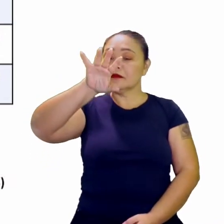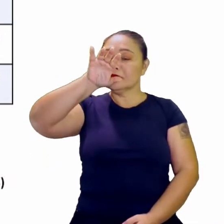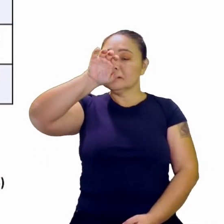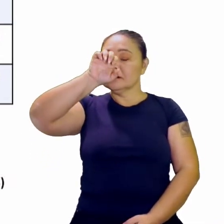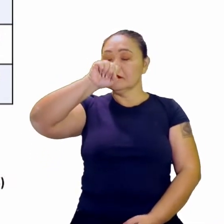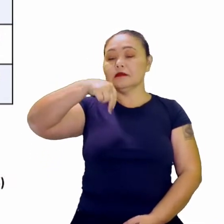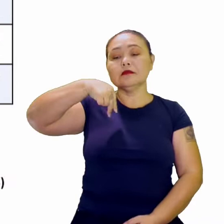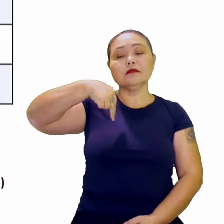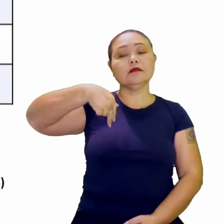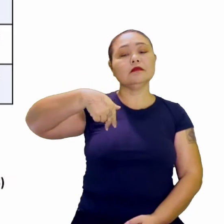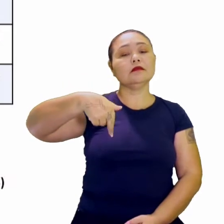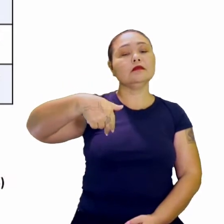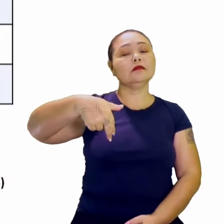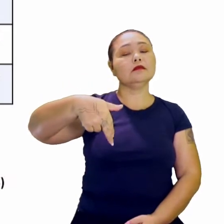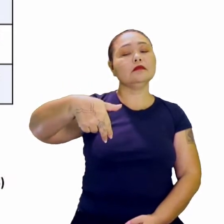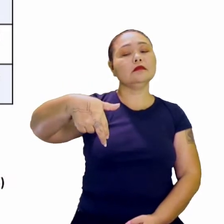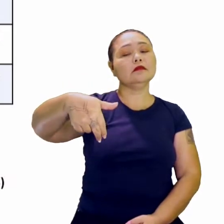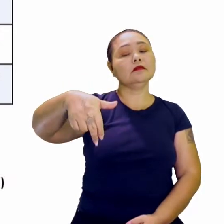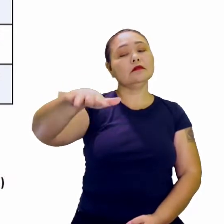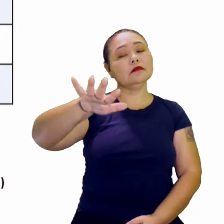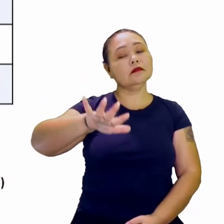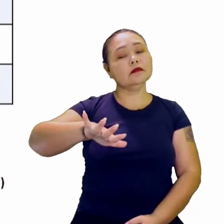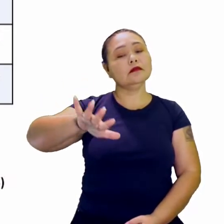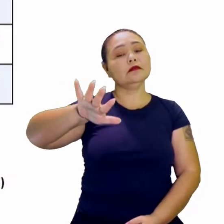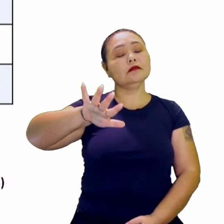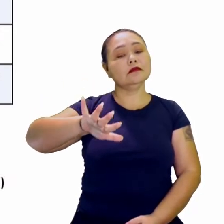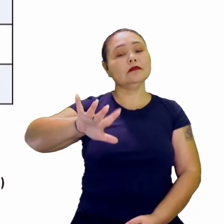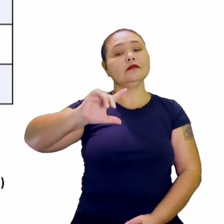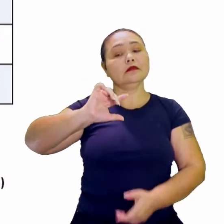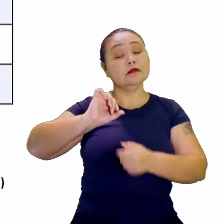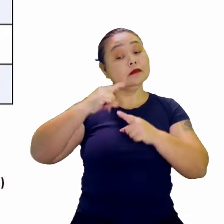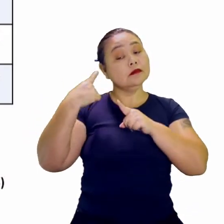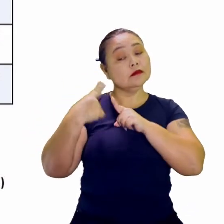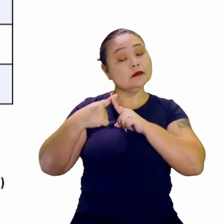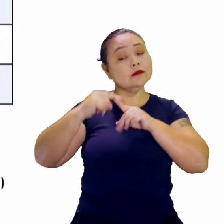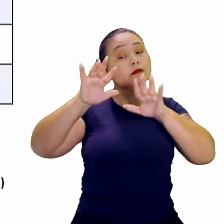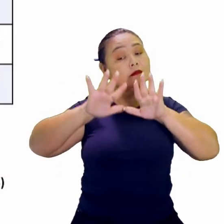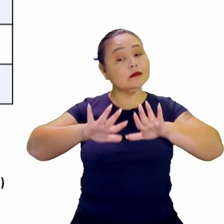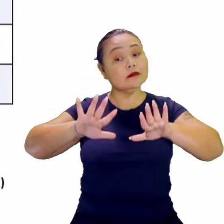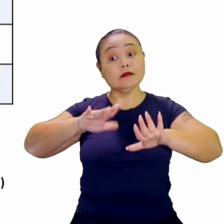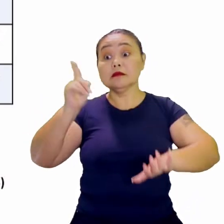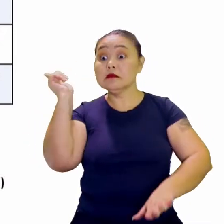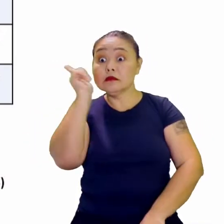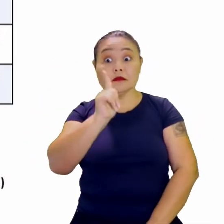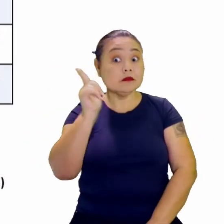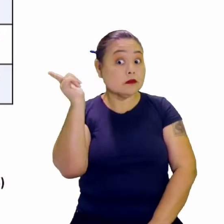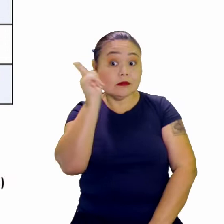de longa duração, tem que ser moderado, porque se não for moderado ele não vai dar